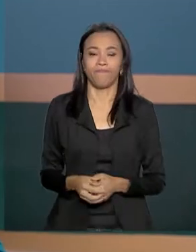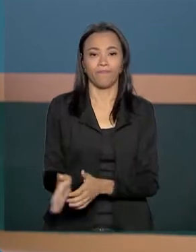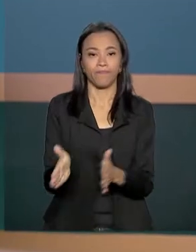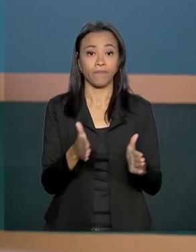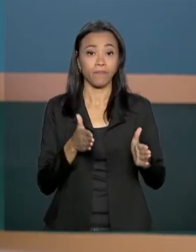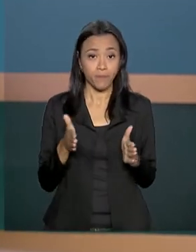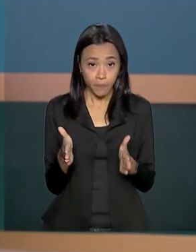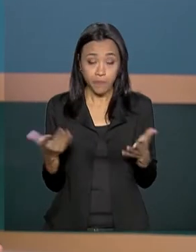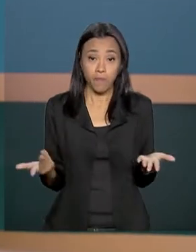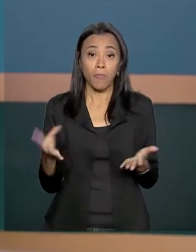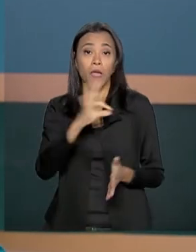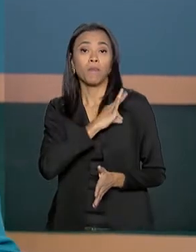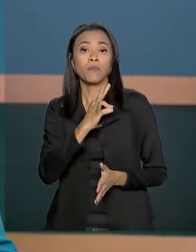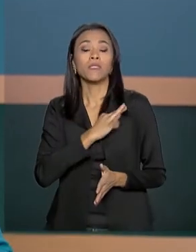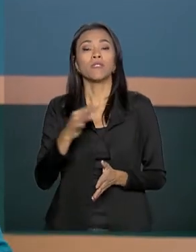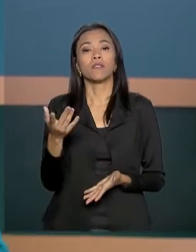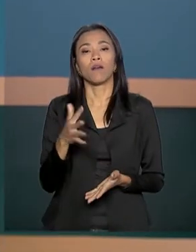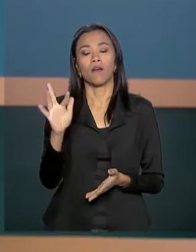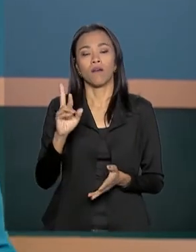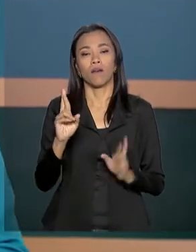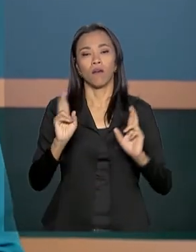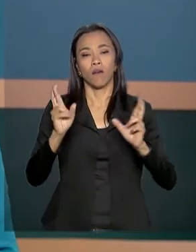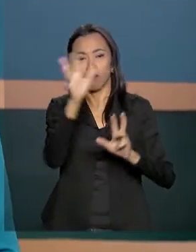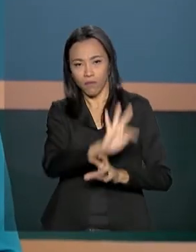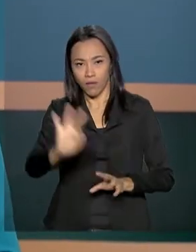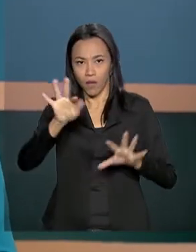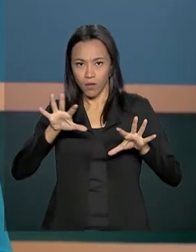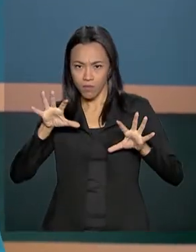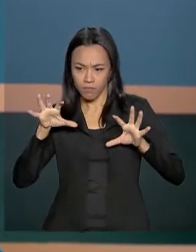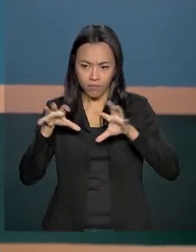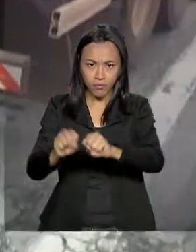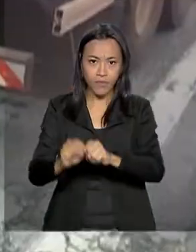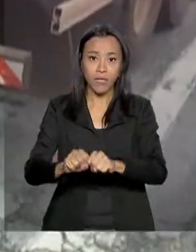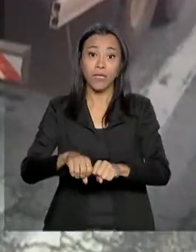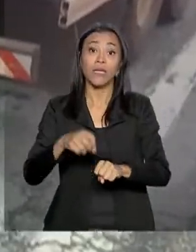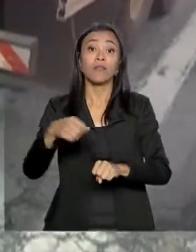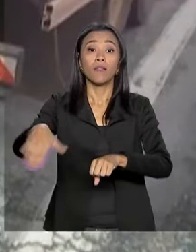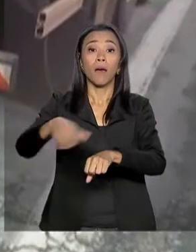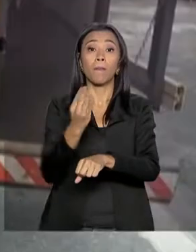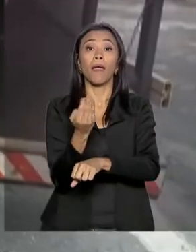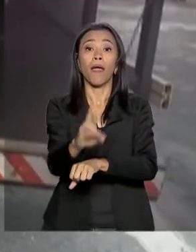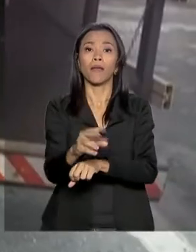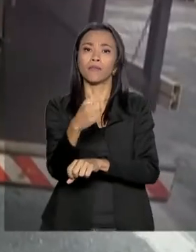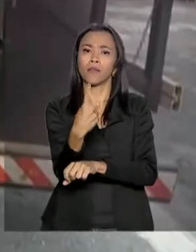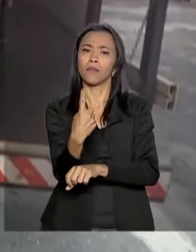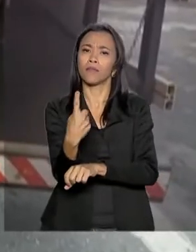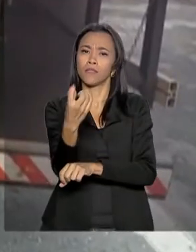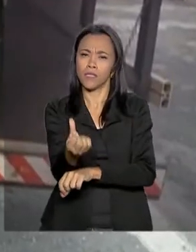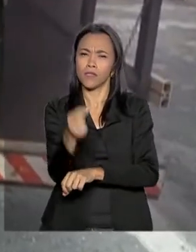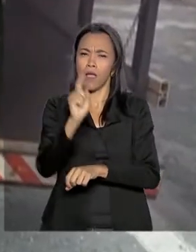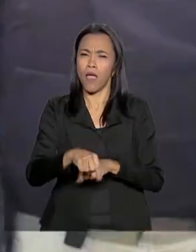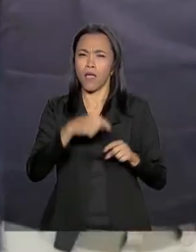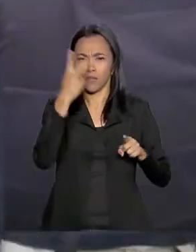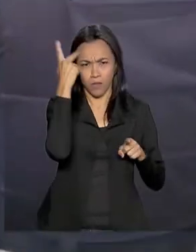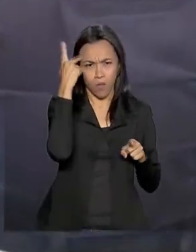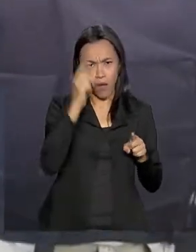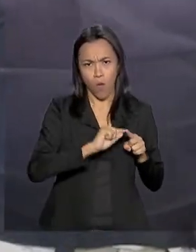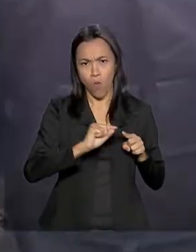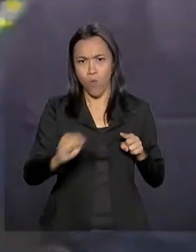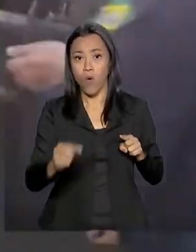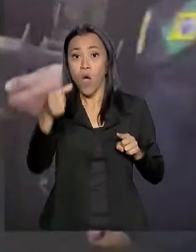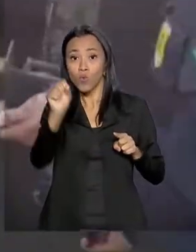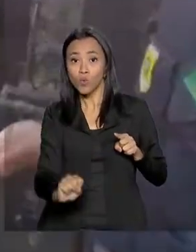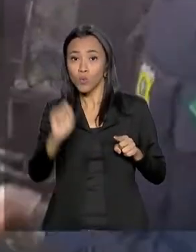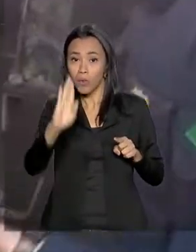a polícia rodoviária federal apreendeu na br 116 régis bittencourt rodovia que liga são paulo ao sul do brasil uma